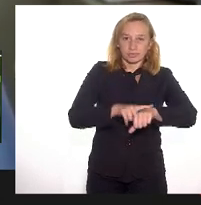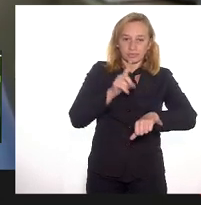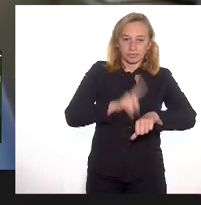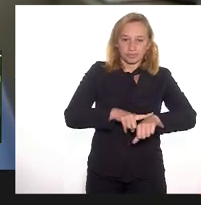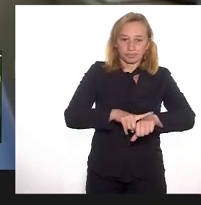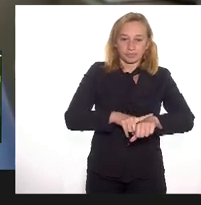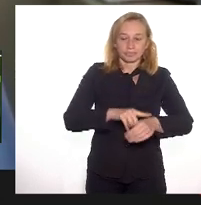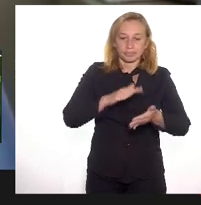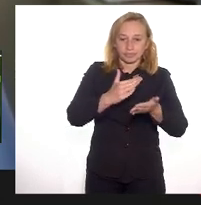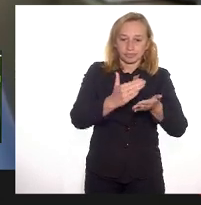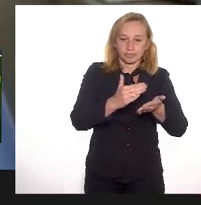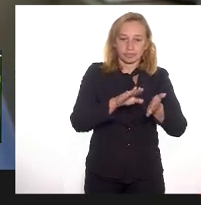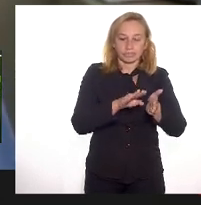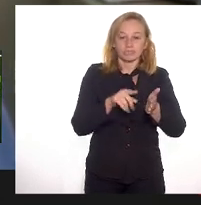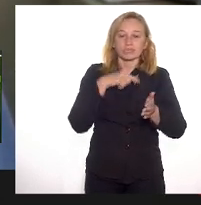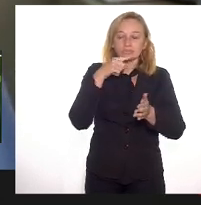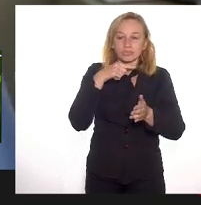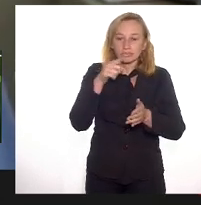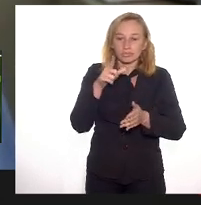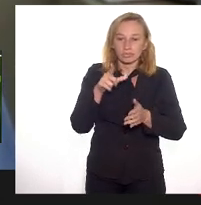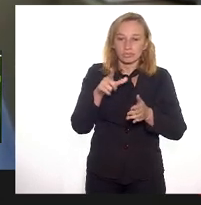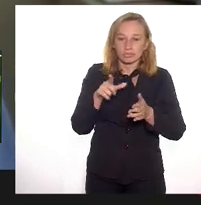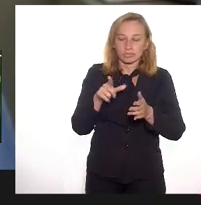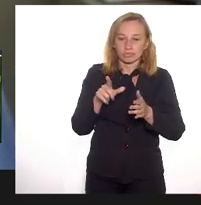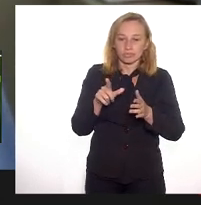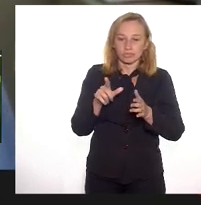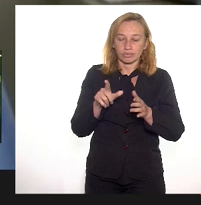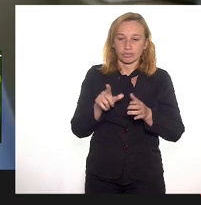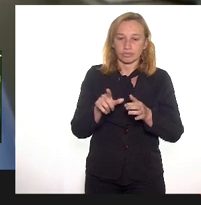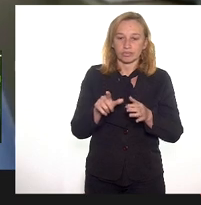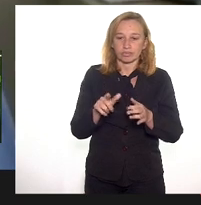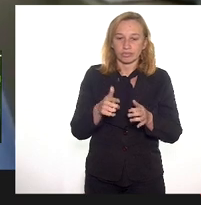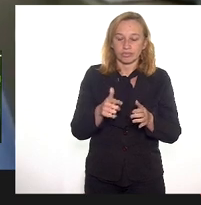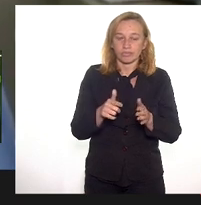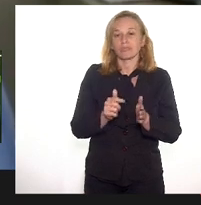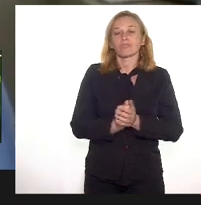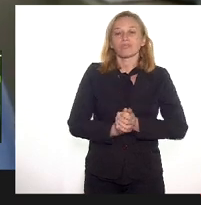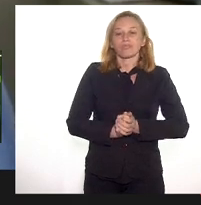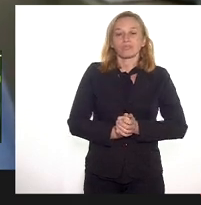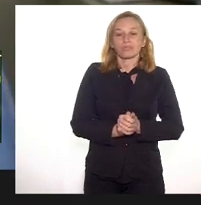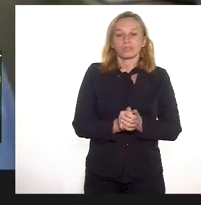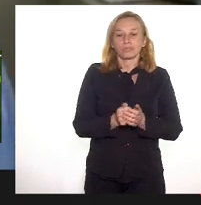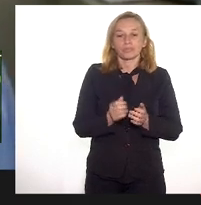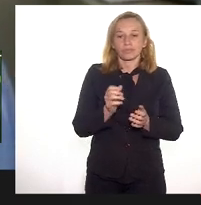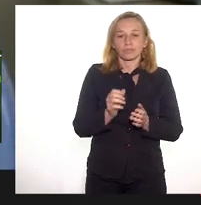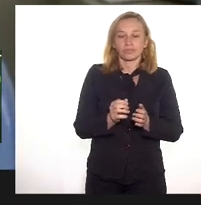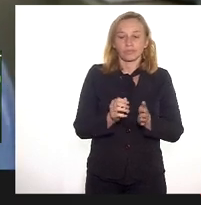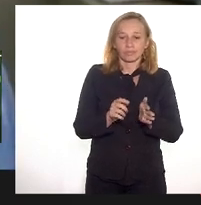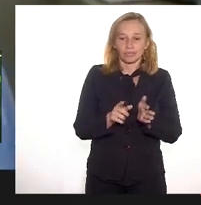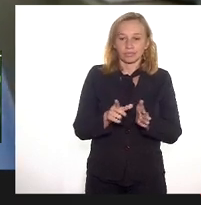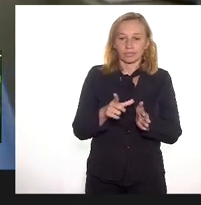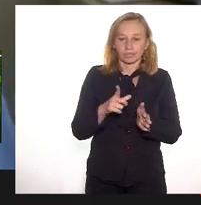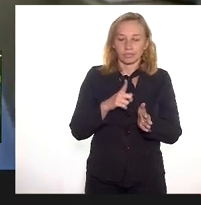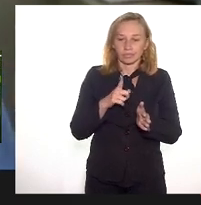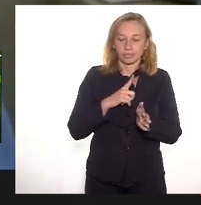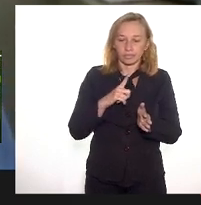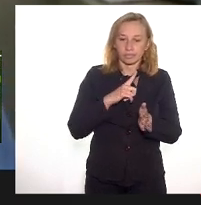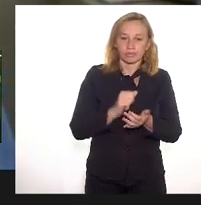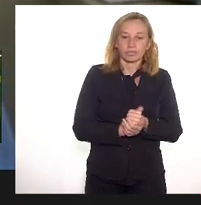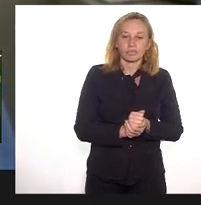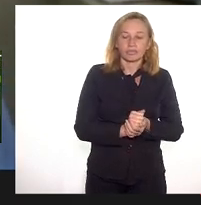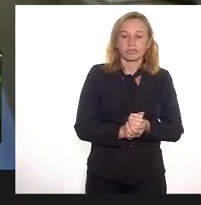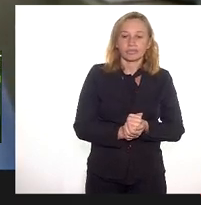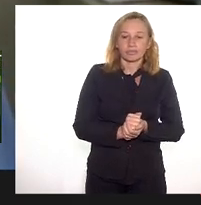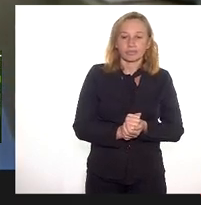de tirar todas as dúvidas e apontar todas as contradições existentes,